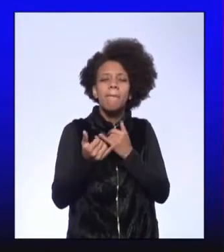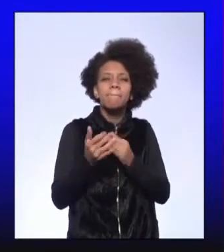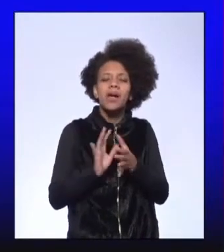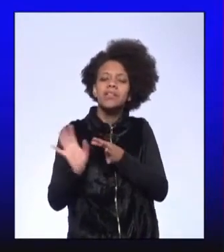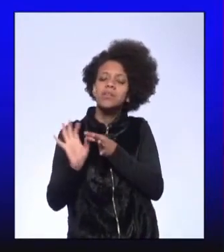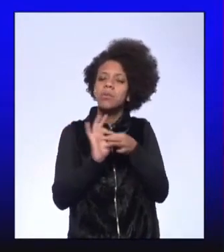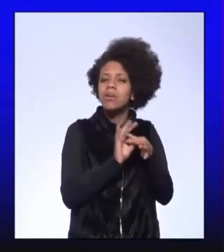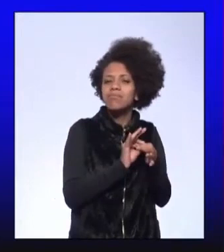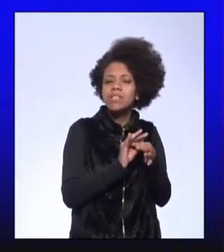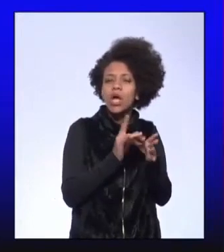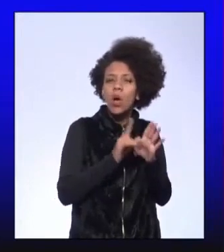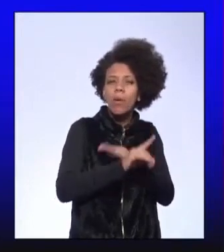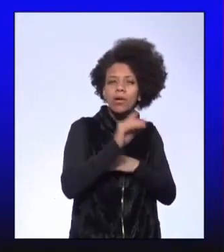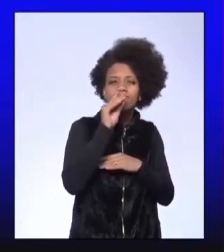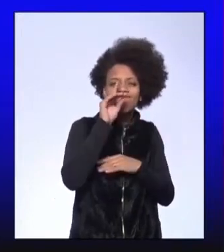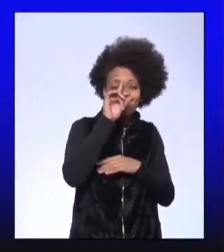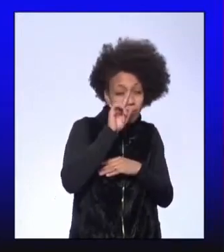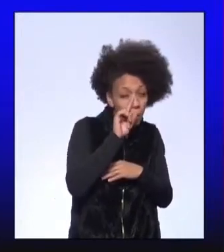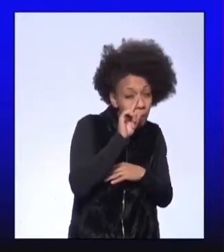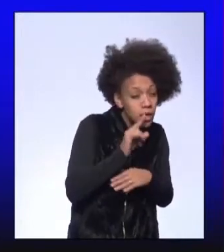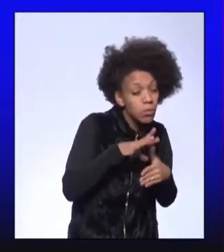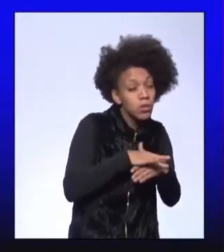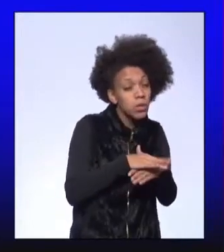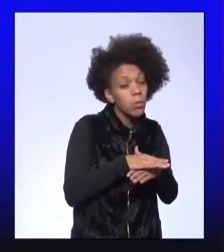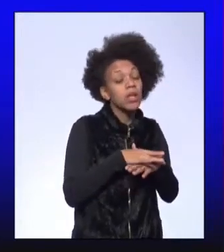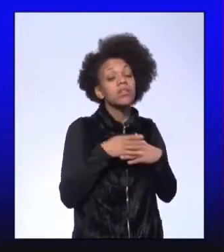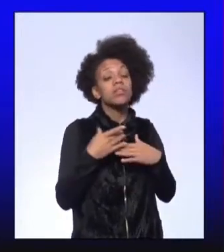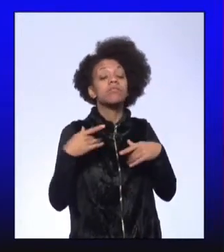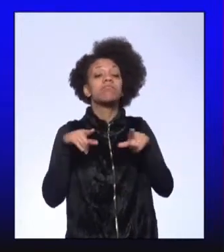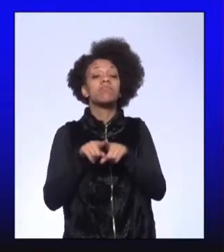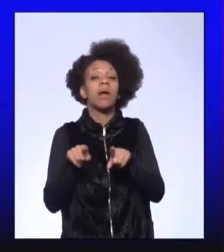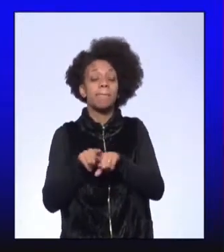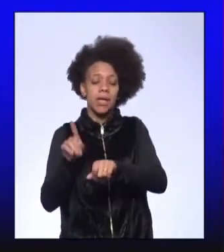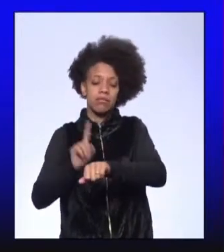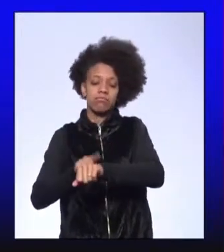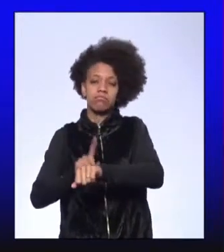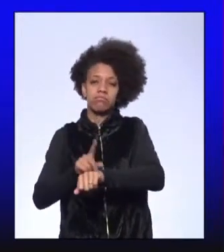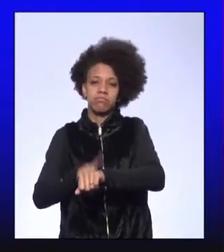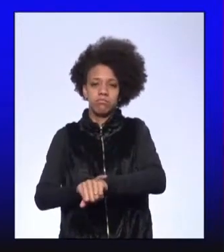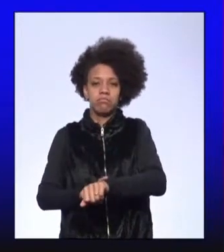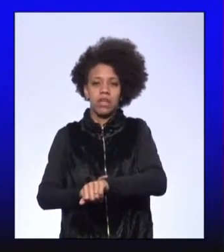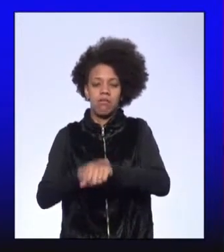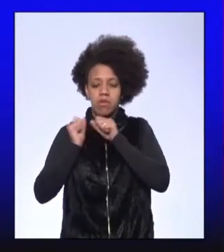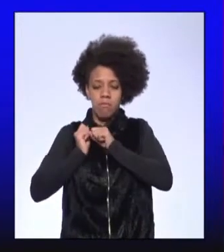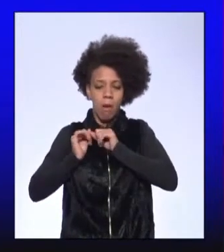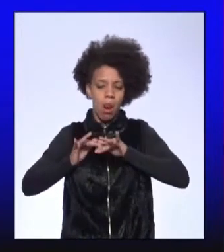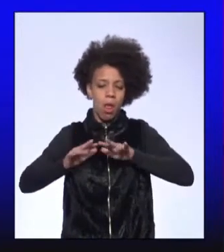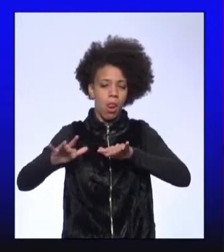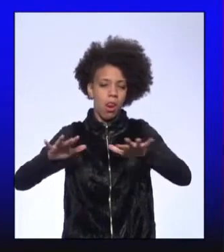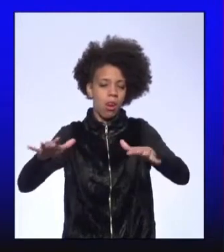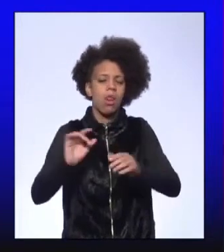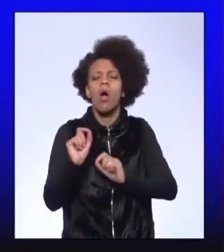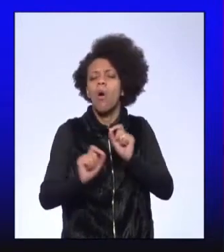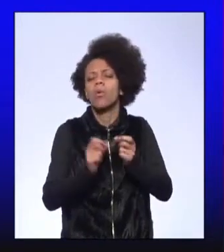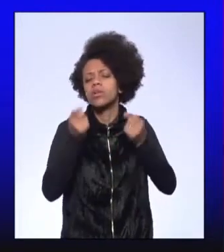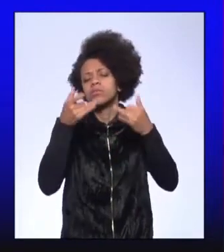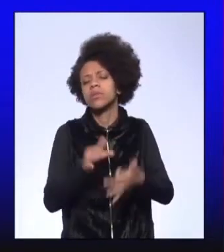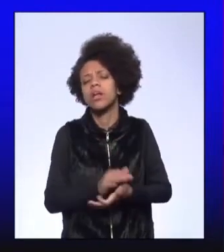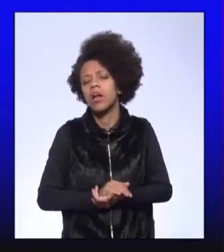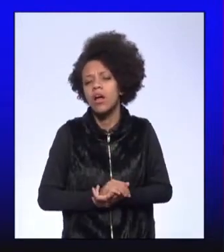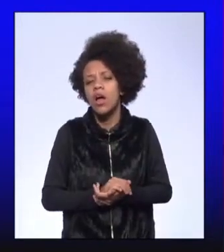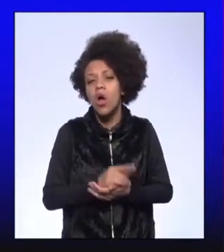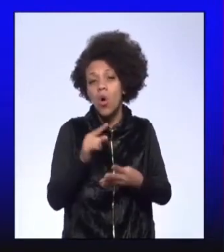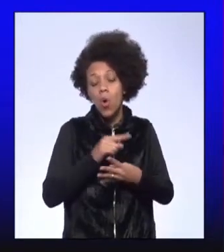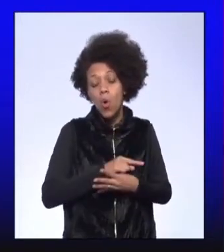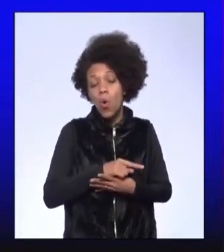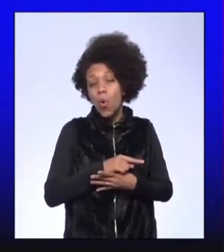relação entre gravidade da doença e tempo e intensidade de transmissão. O que eu estou querendo dizer? Os